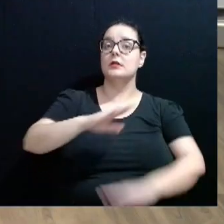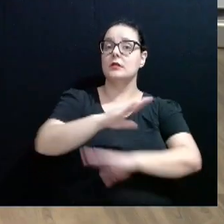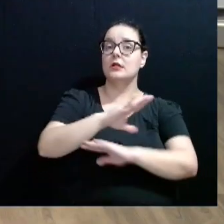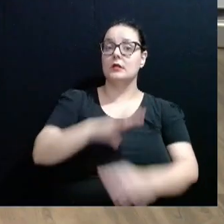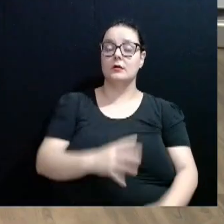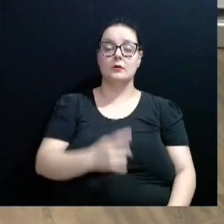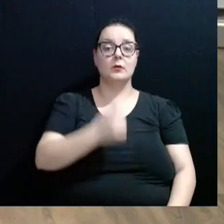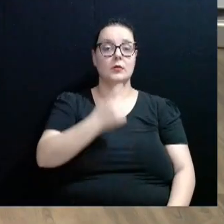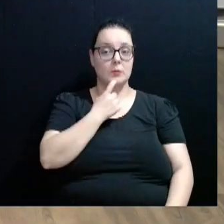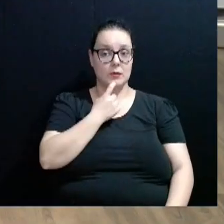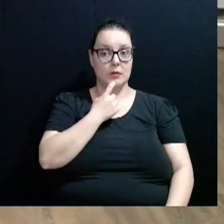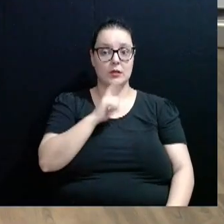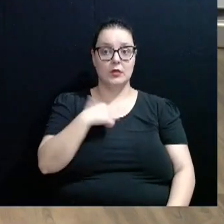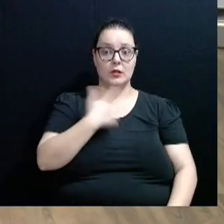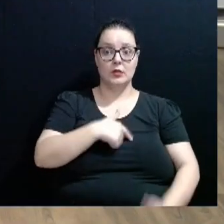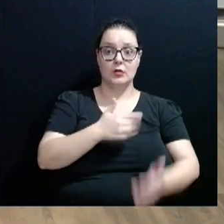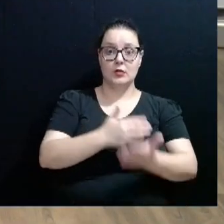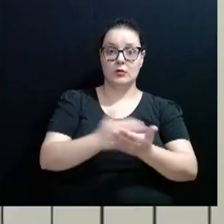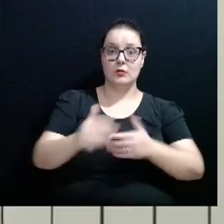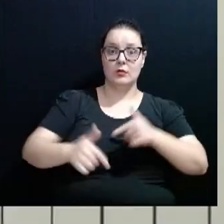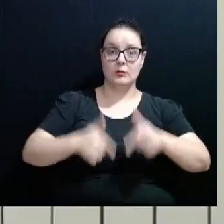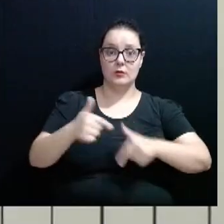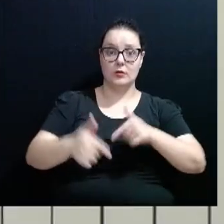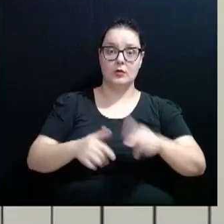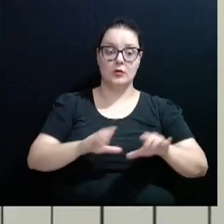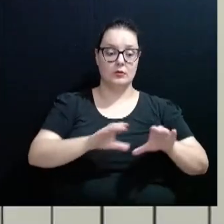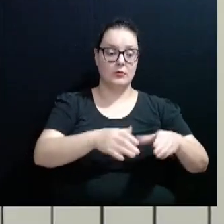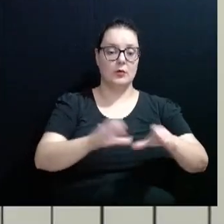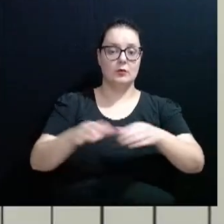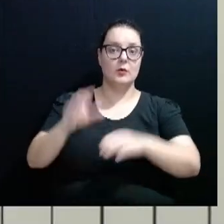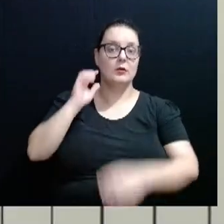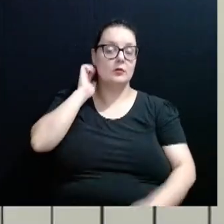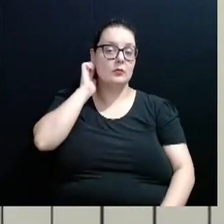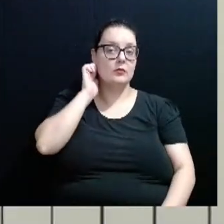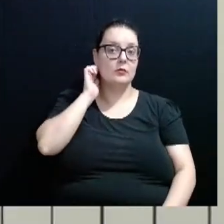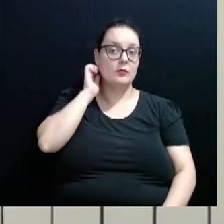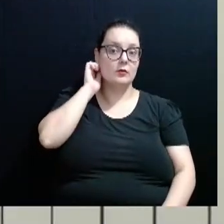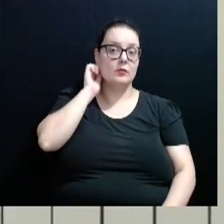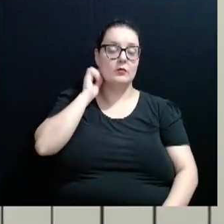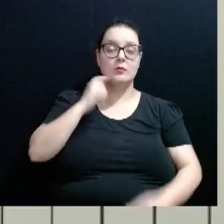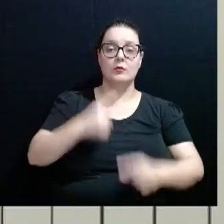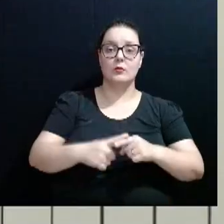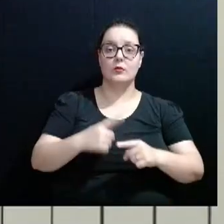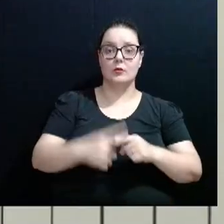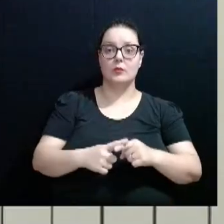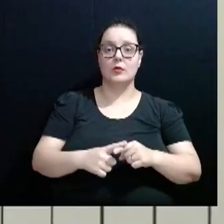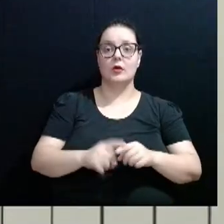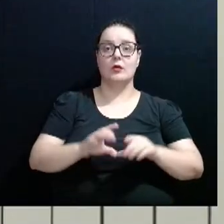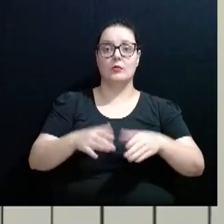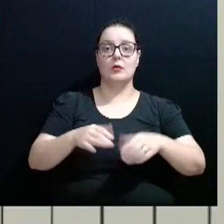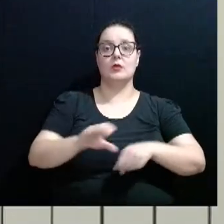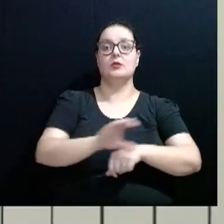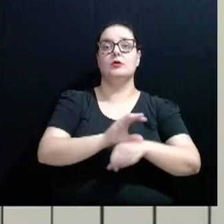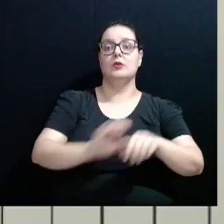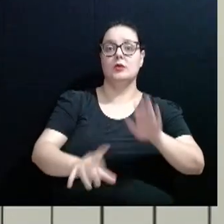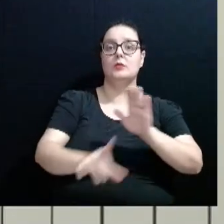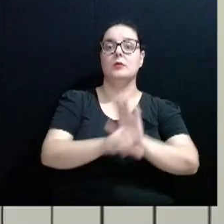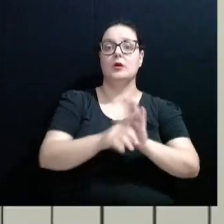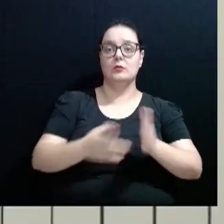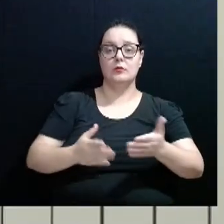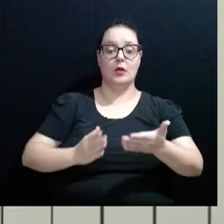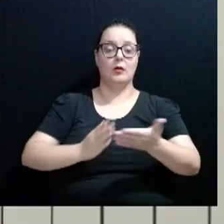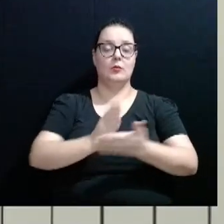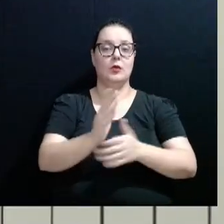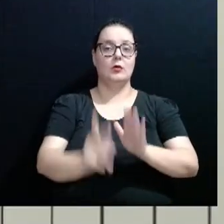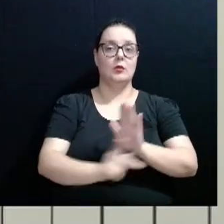a gente começa pelo trabalho das comissões, porque a Comissão de Constituição e Legalidade aprova projeto que